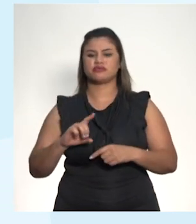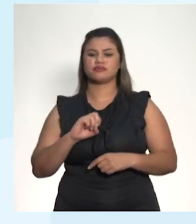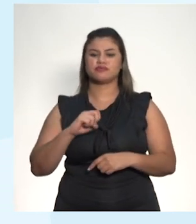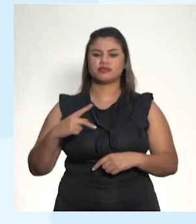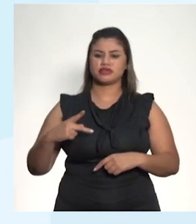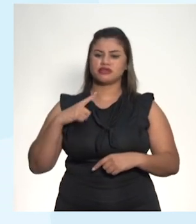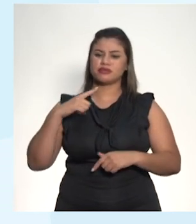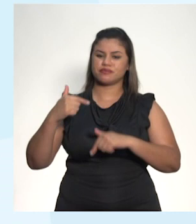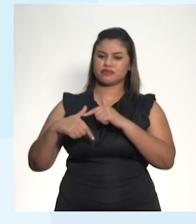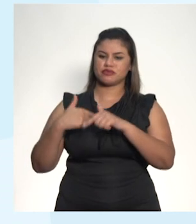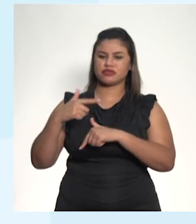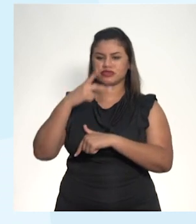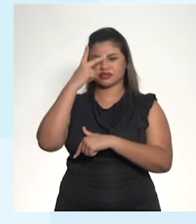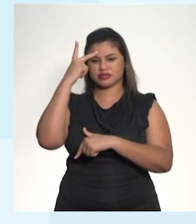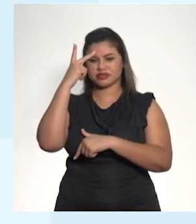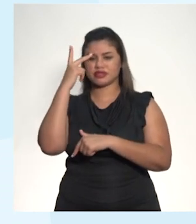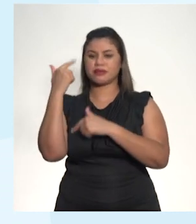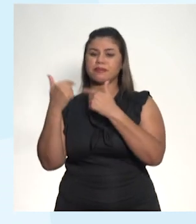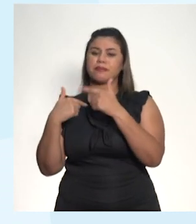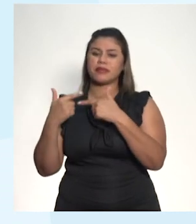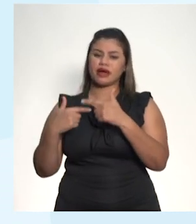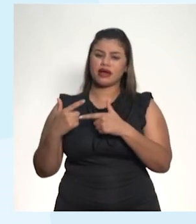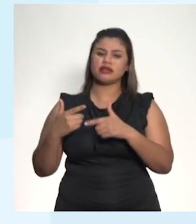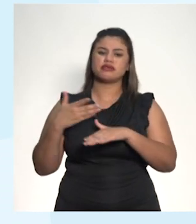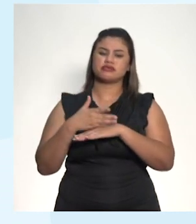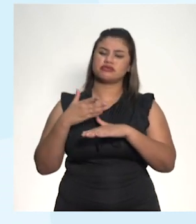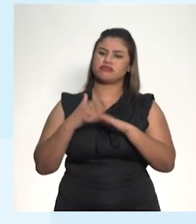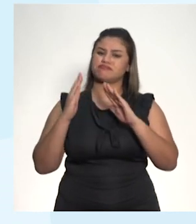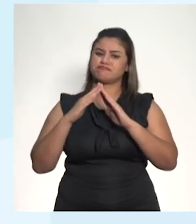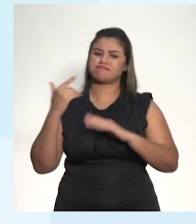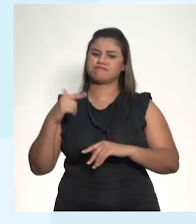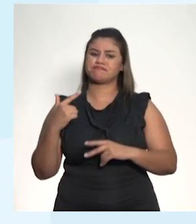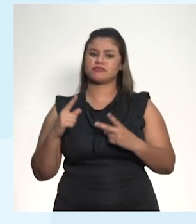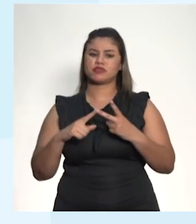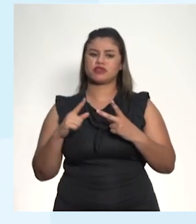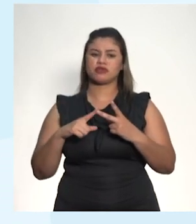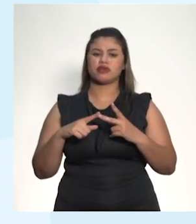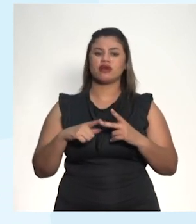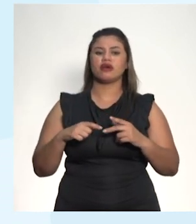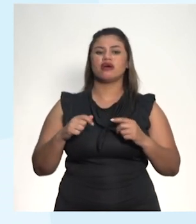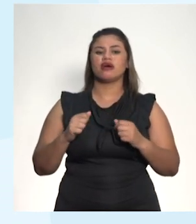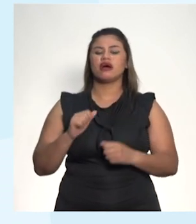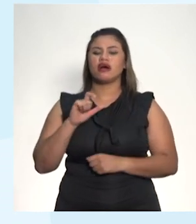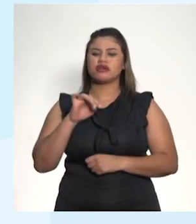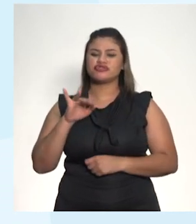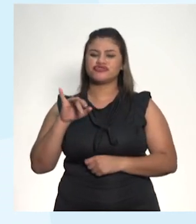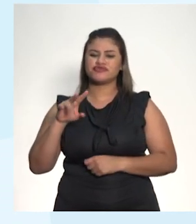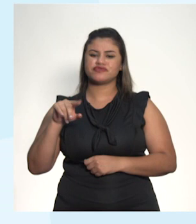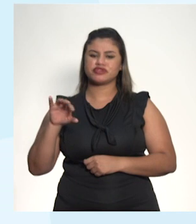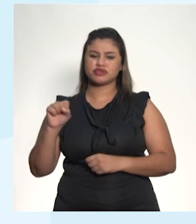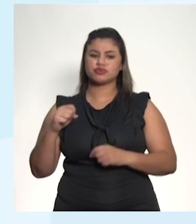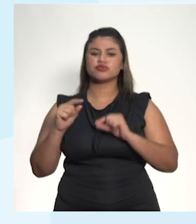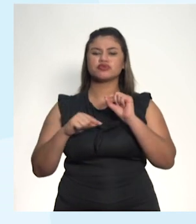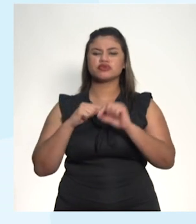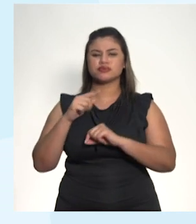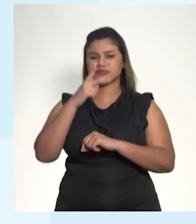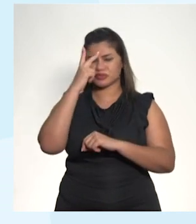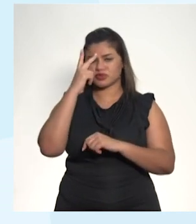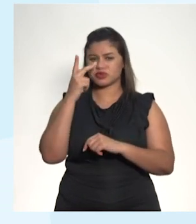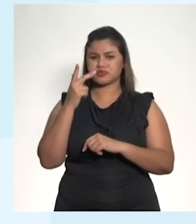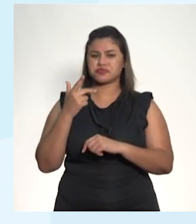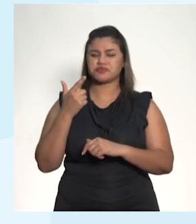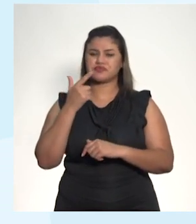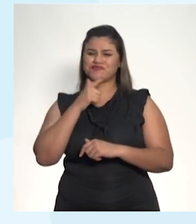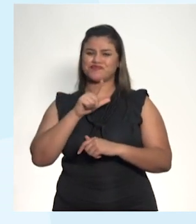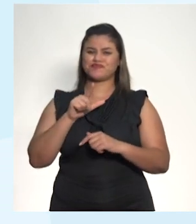muitas pessoas que trabalham e mesmo assim não conseguem ter acesso à moradia. O cicloativismo, né, que é justamente das pessoas terem aí uma facilidade